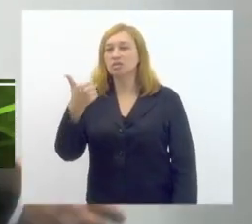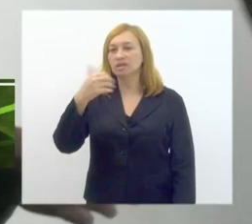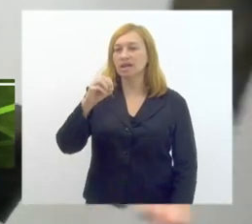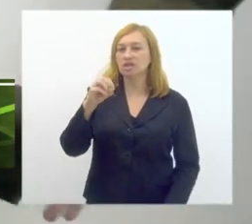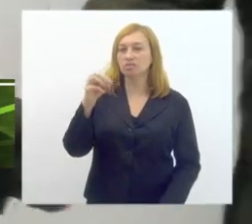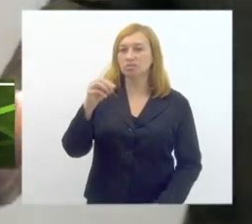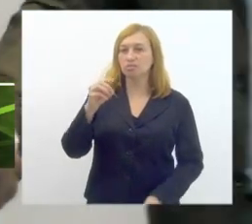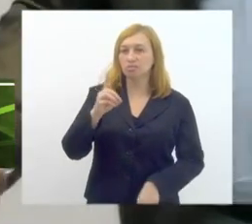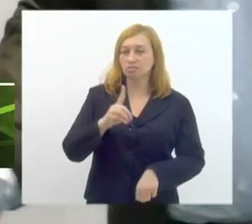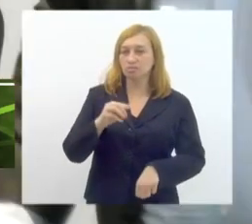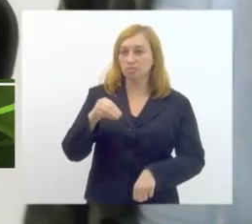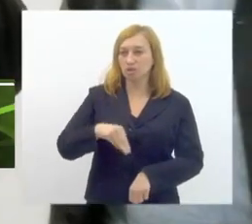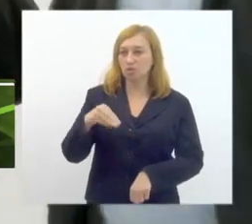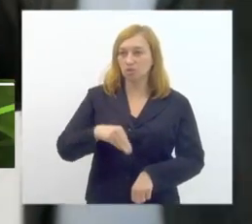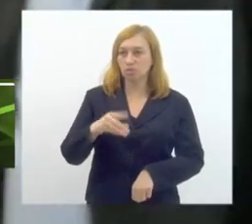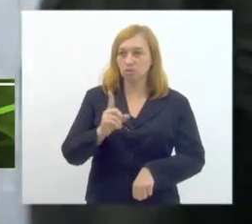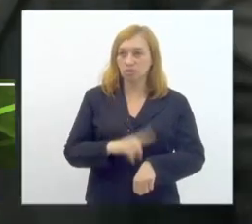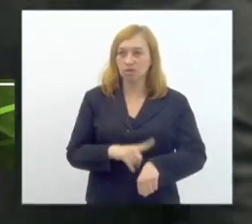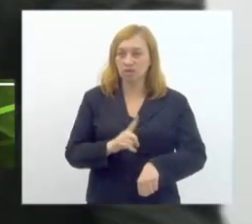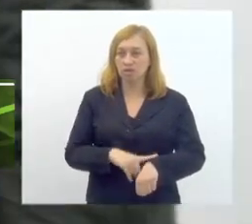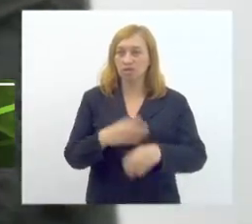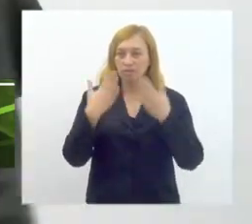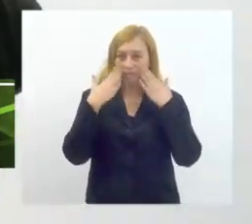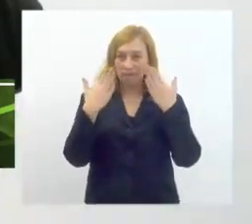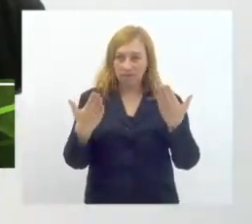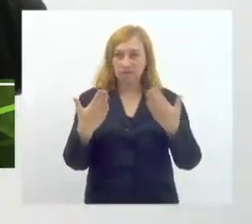minutos, para que possa fazer a